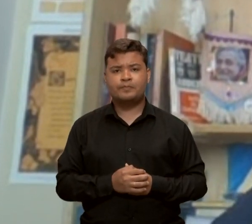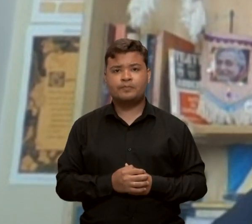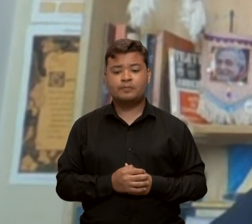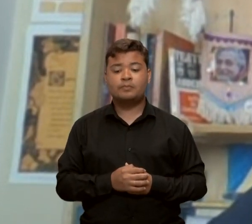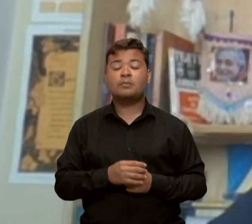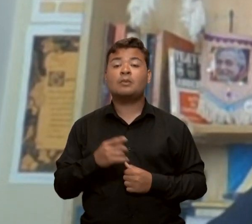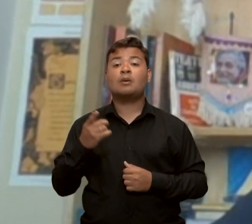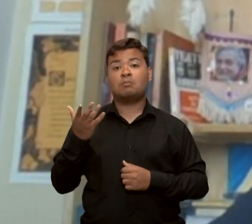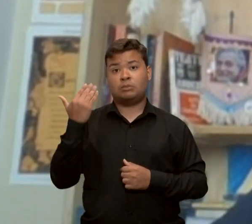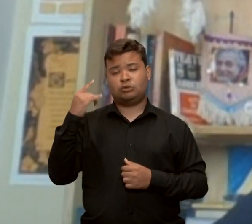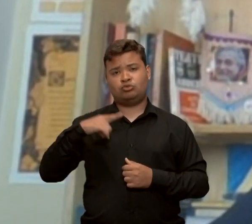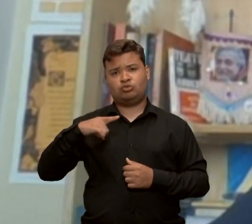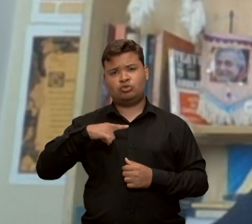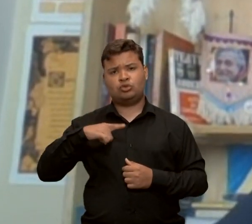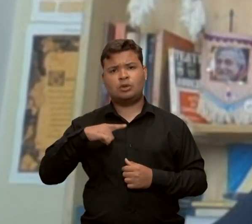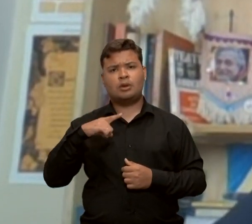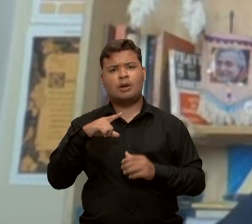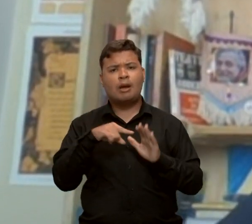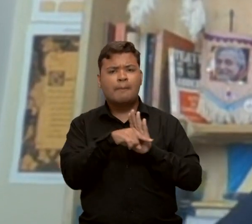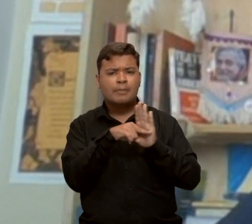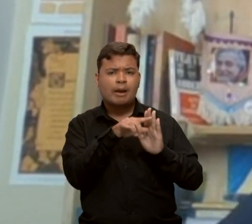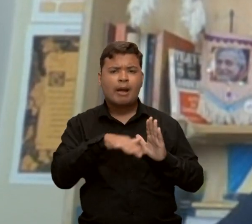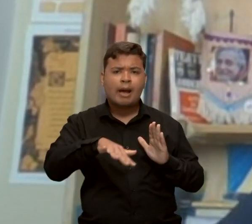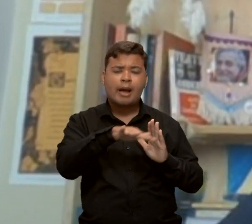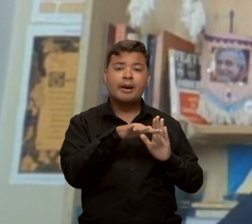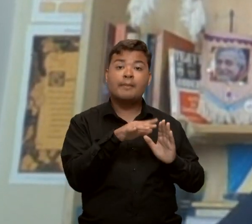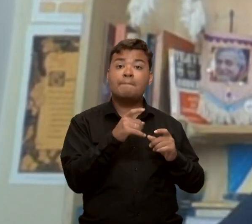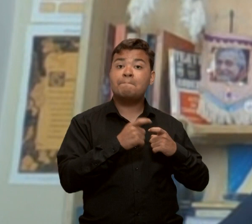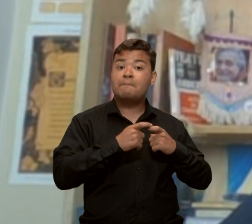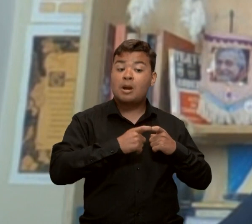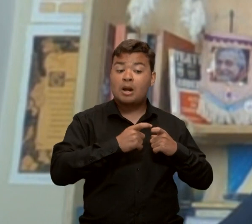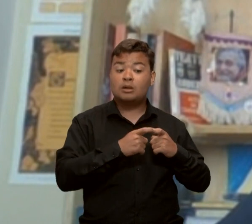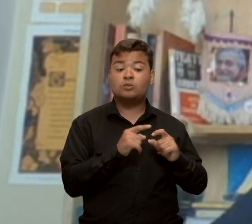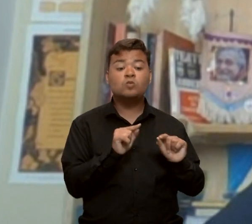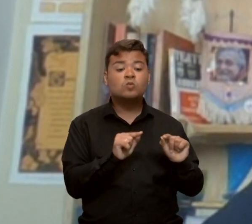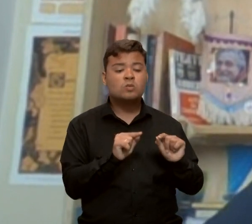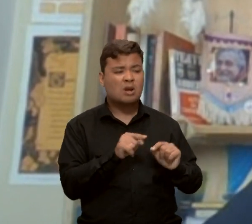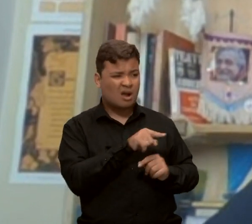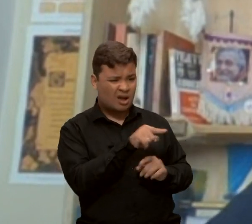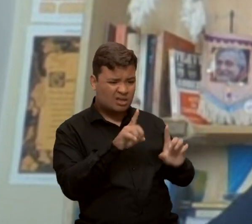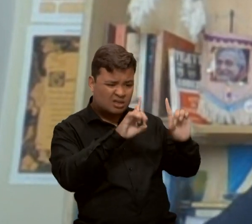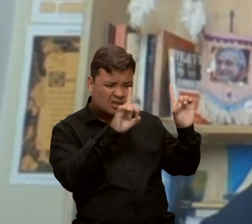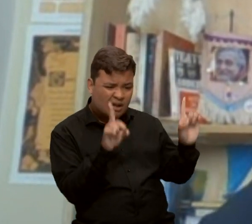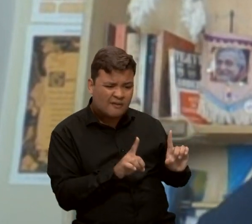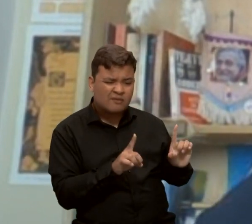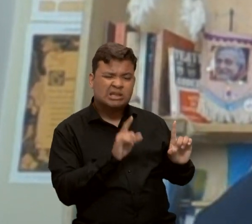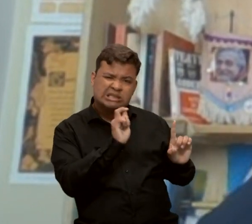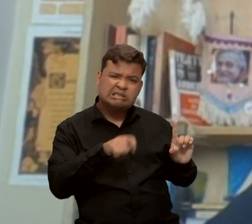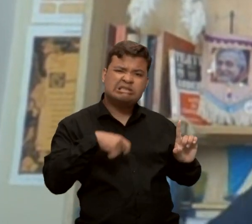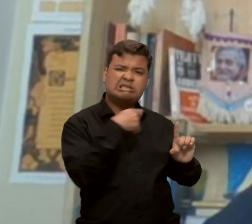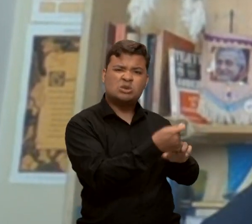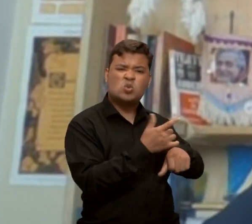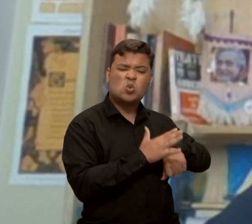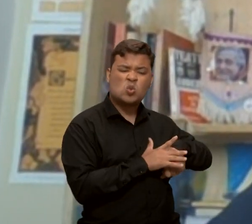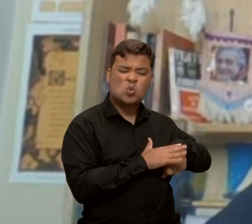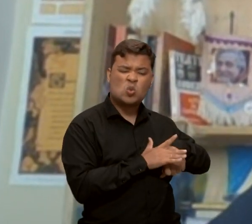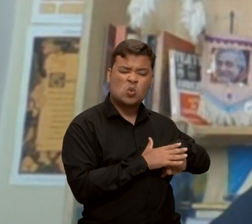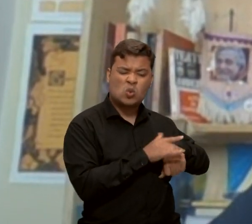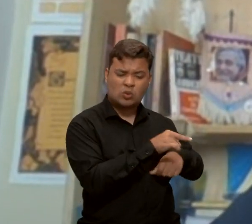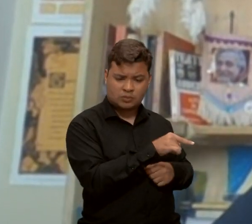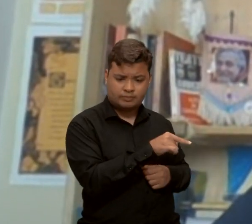A gente sai do modelo biomédico, que é colocar a pessoa com deficiência enquanto uma pessoa que tem um adoecimento, né, que é um modelo